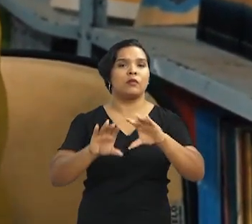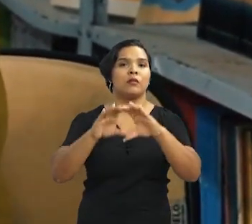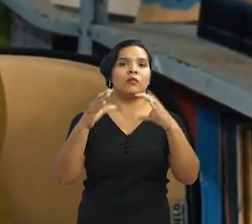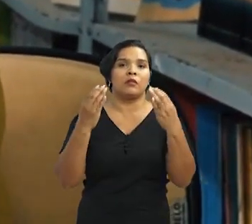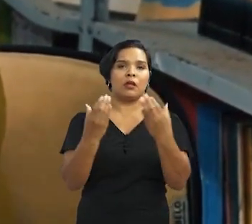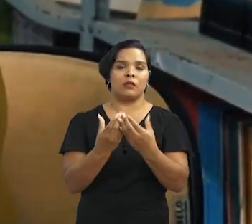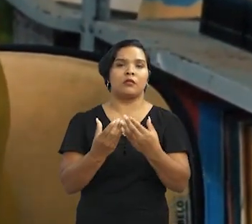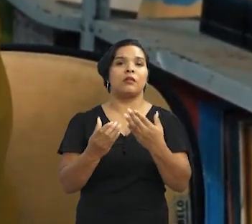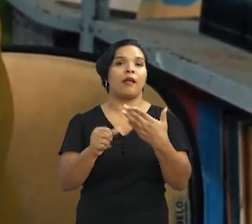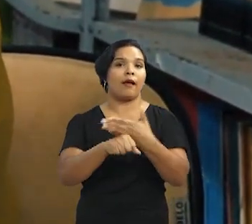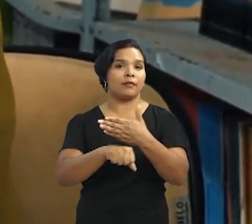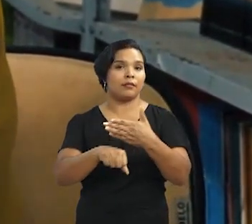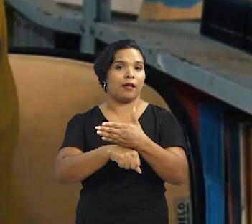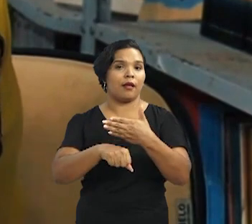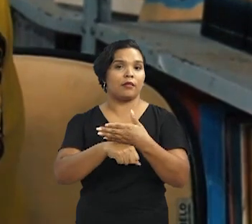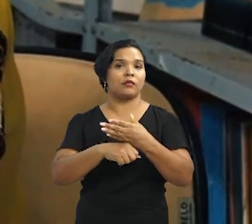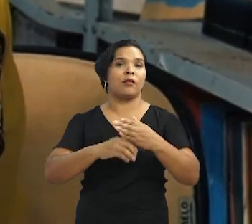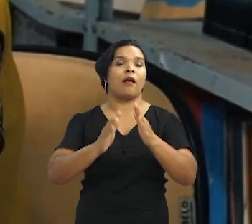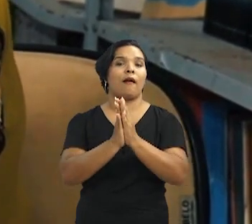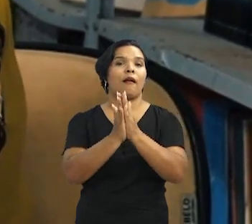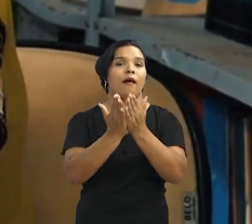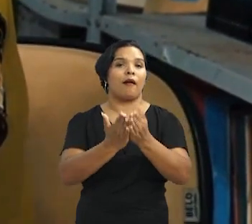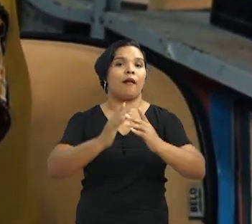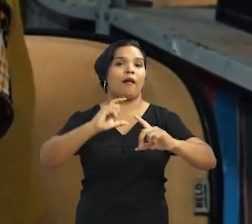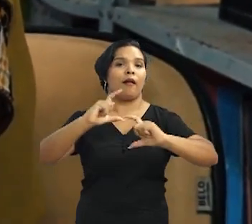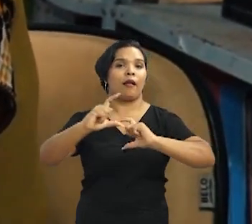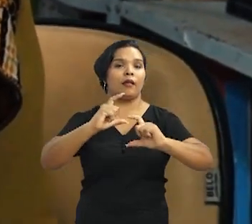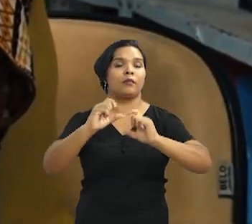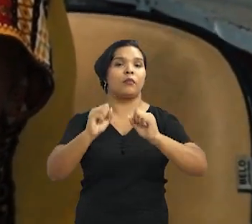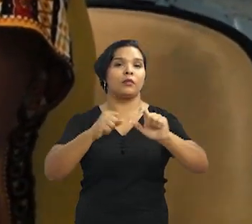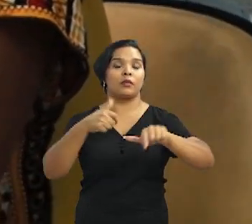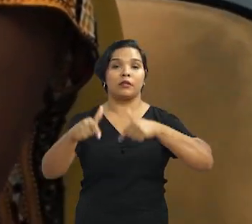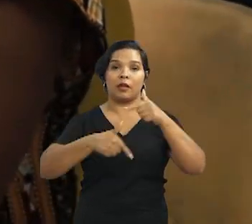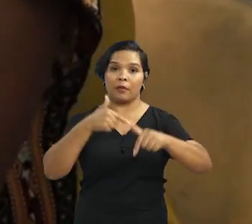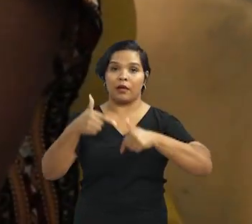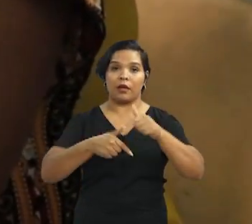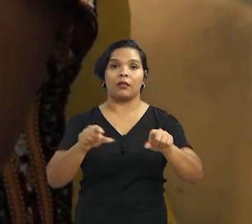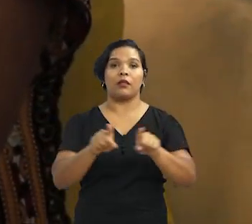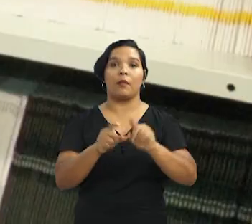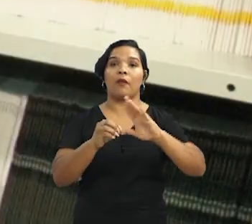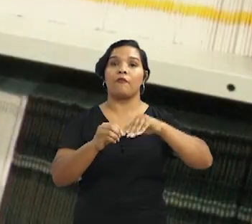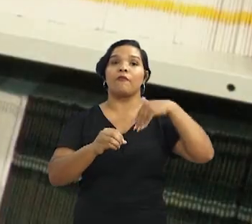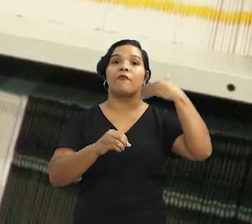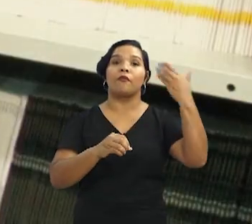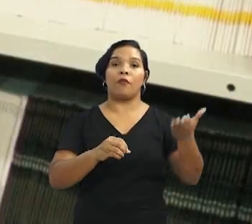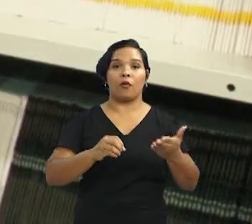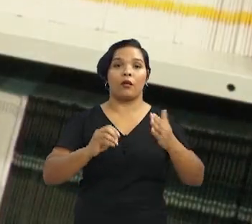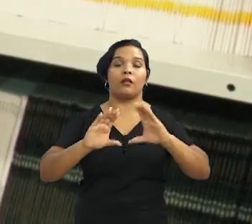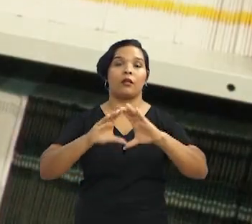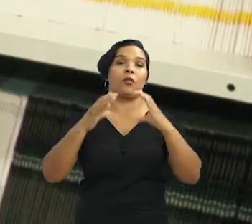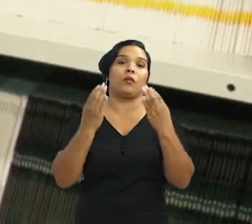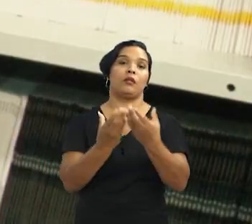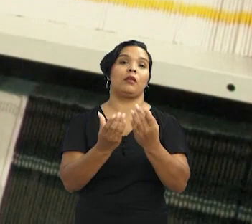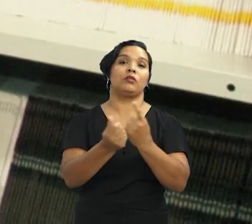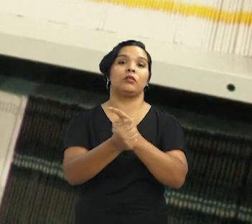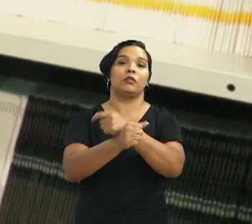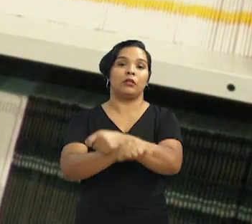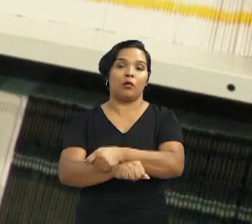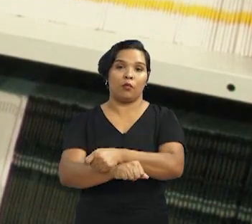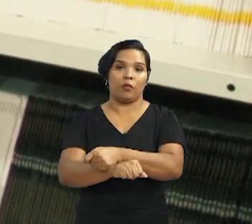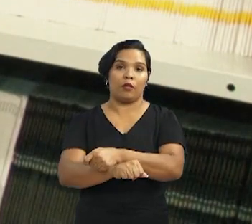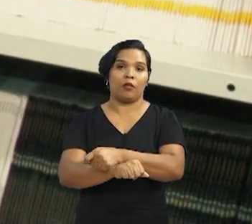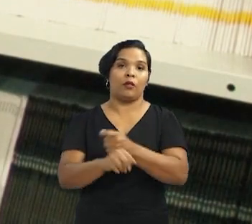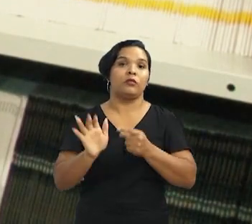professores da comunidade, porque quando você tem acesso à cartilha, você percebe que ela pode ser trabalhada também fora